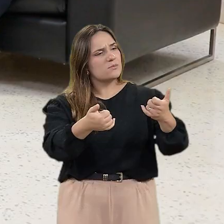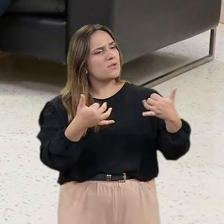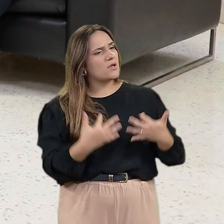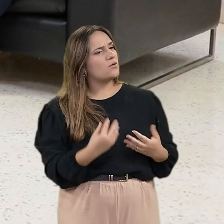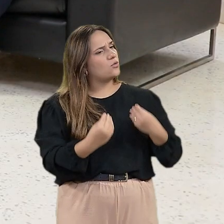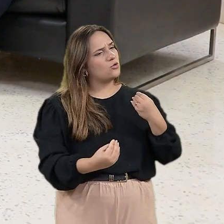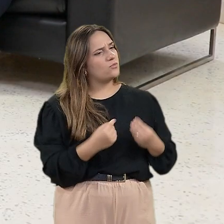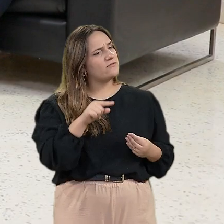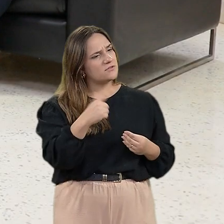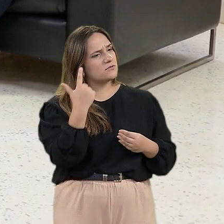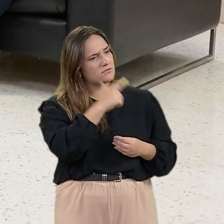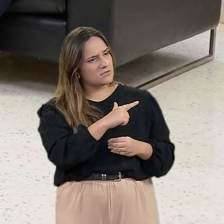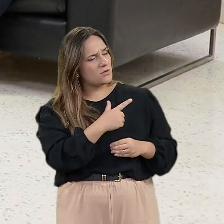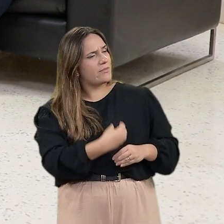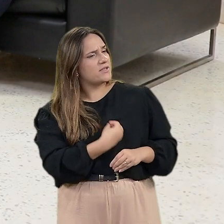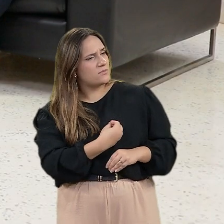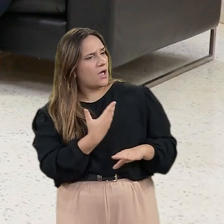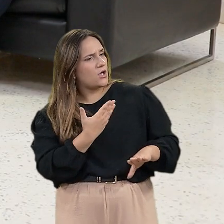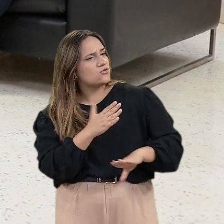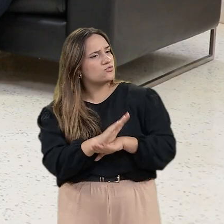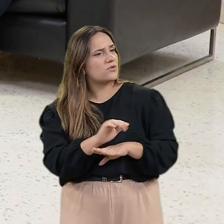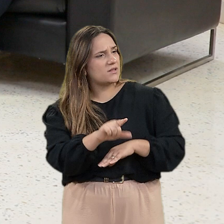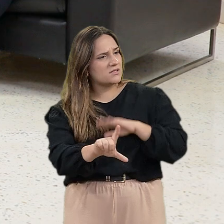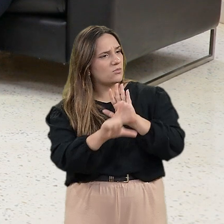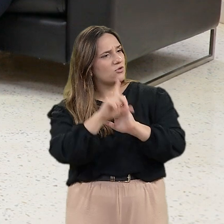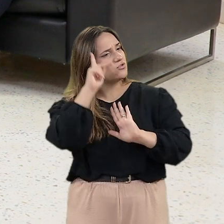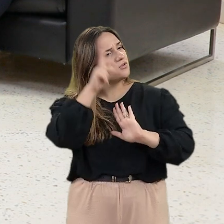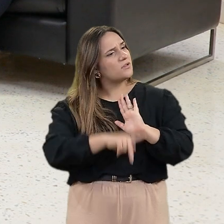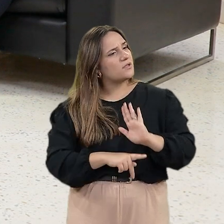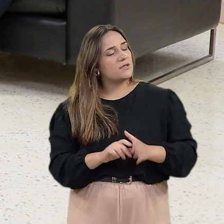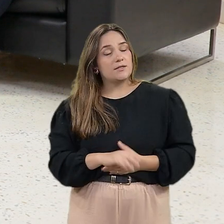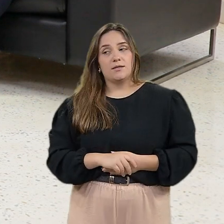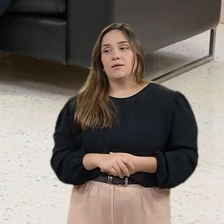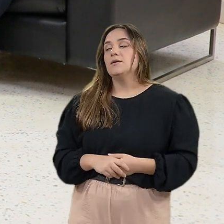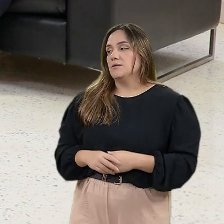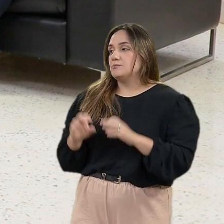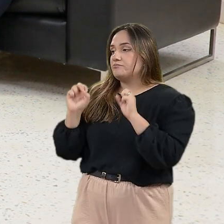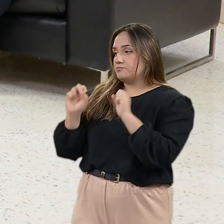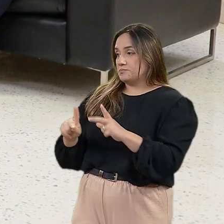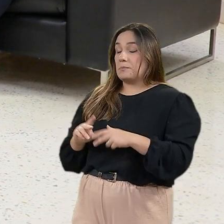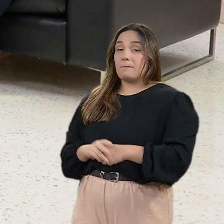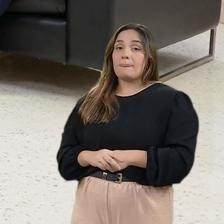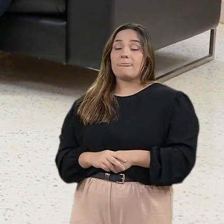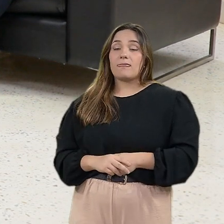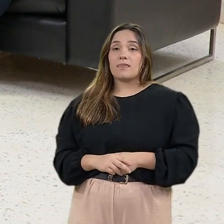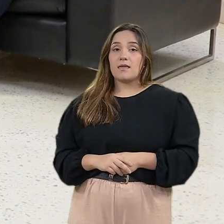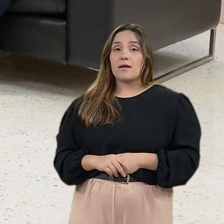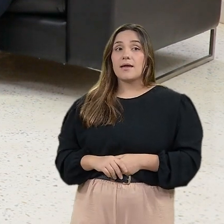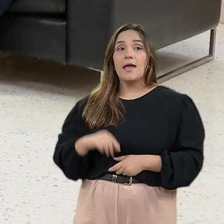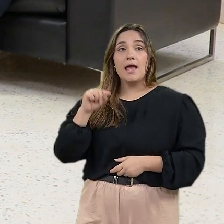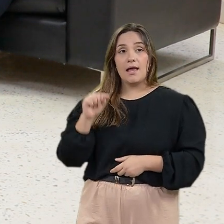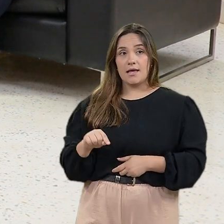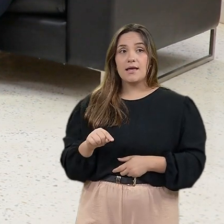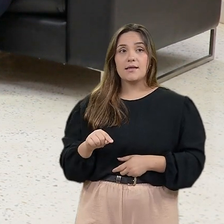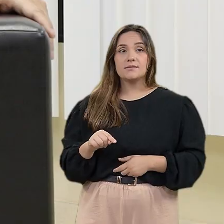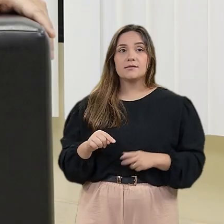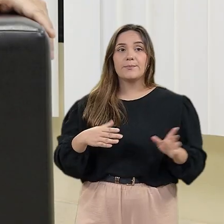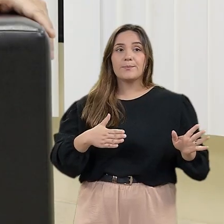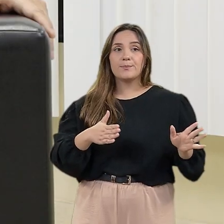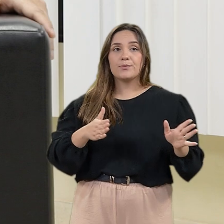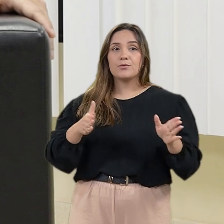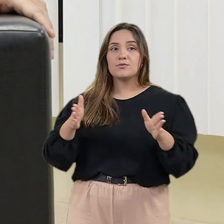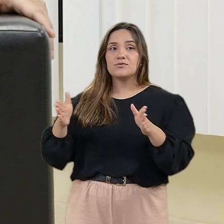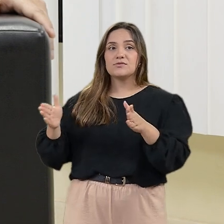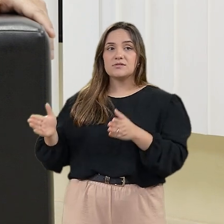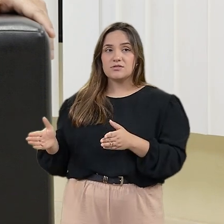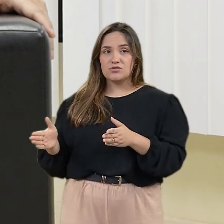senhor na apresentação do projeto de lei. Ok. Esse procedimento que existe,